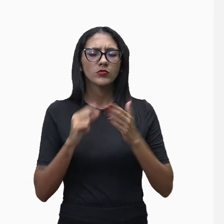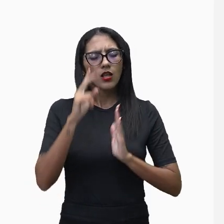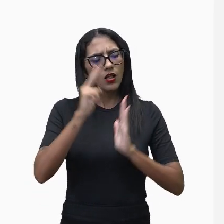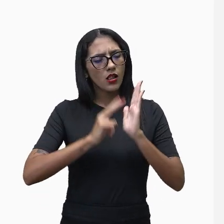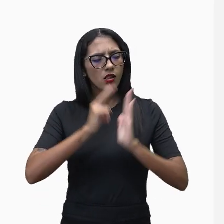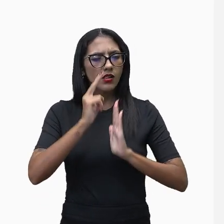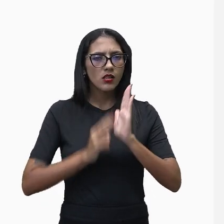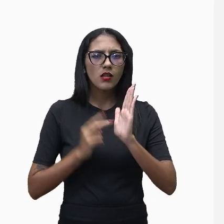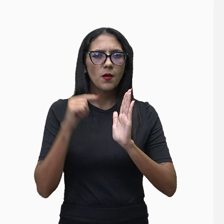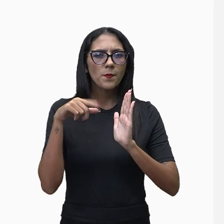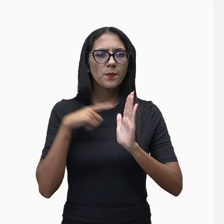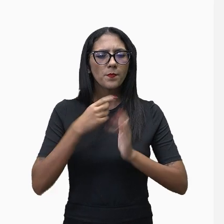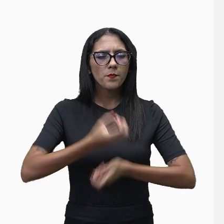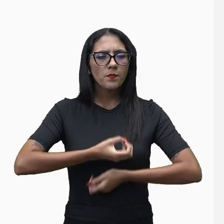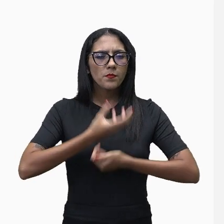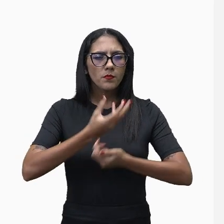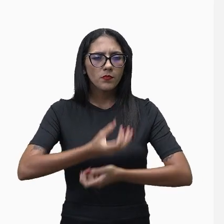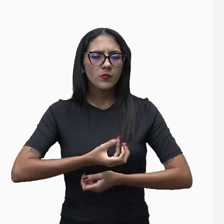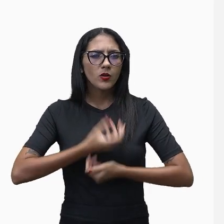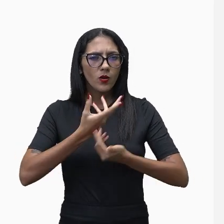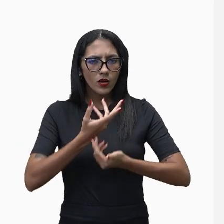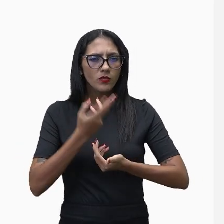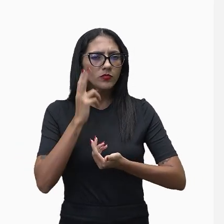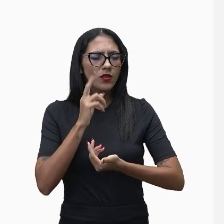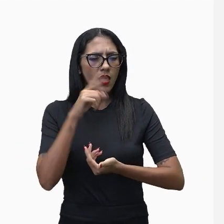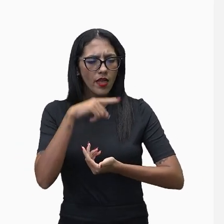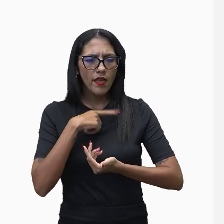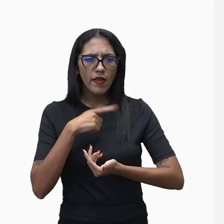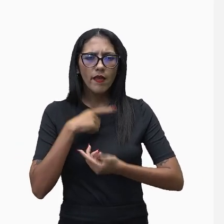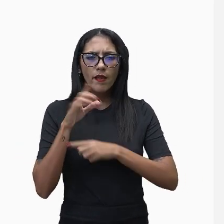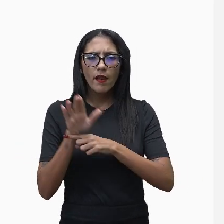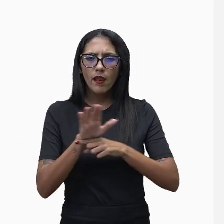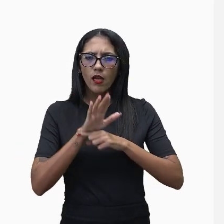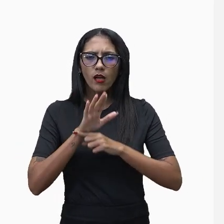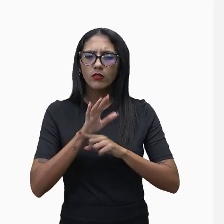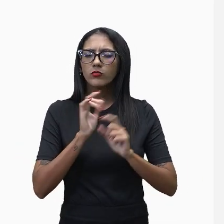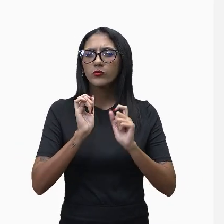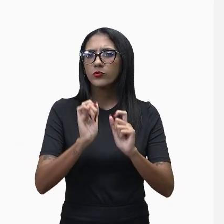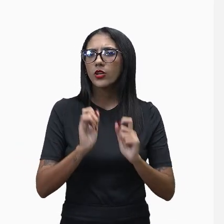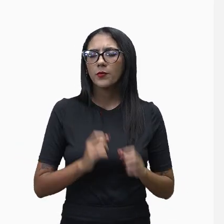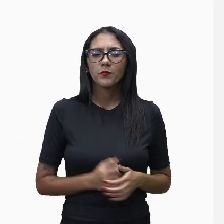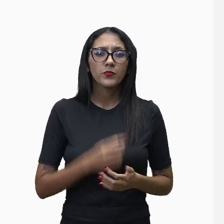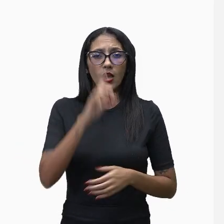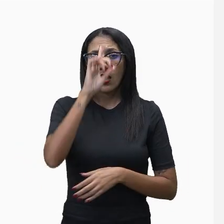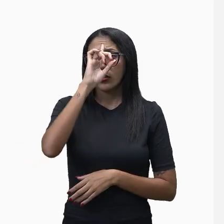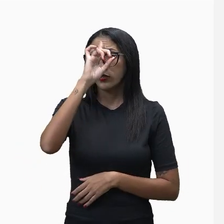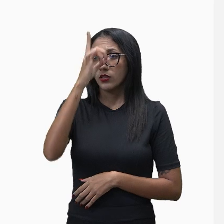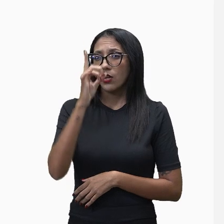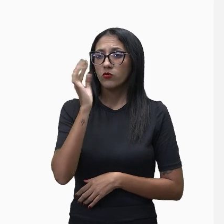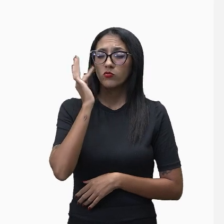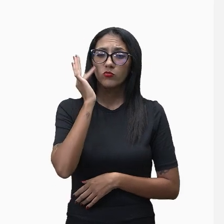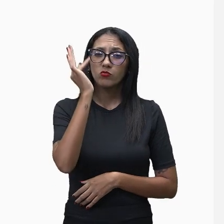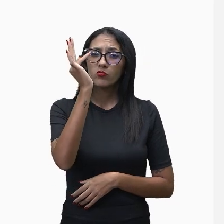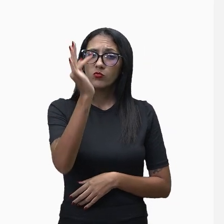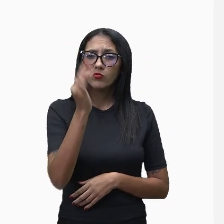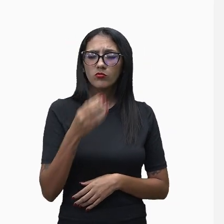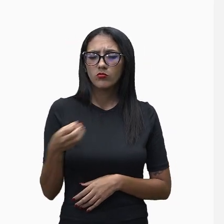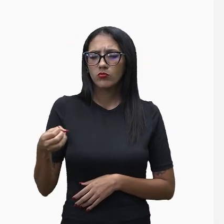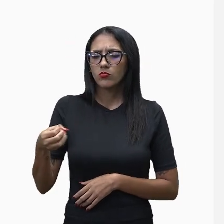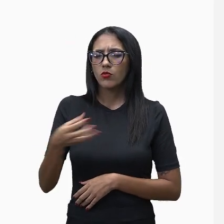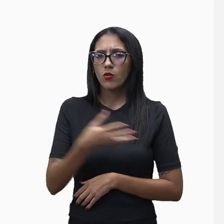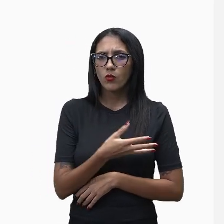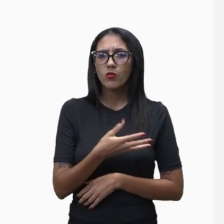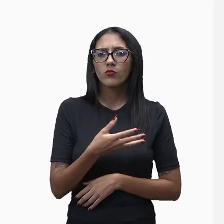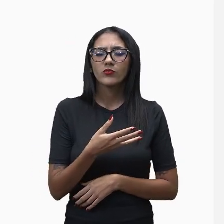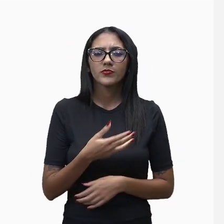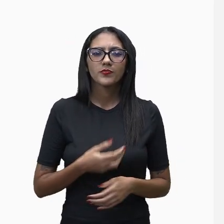poema, percebam, lembrem que este poema exalta exatamente a ideia do futuro, a ideia da modernidade. Ele